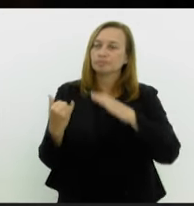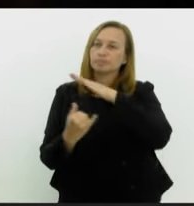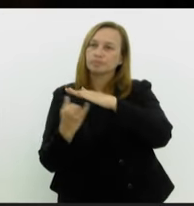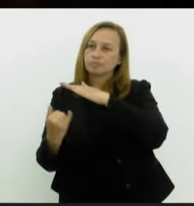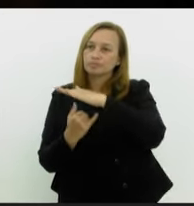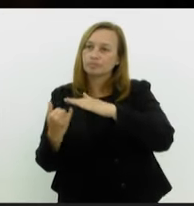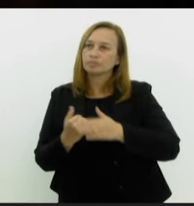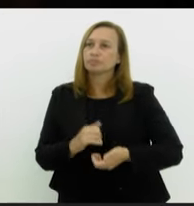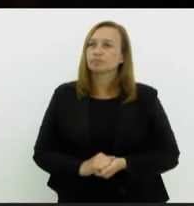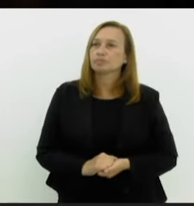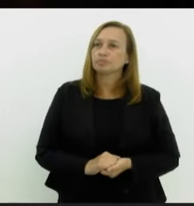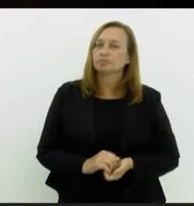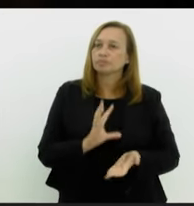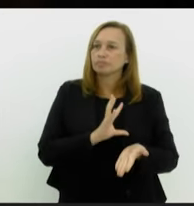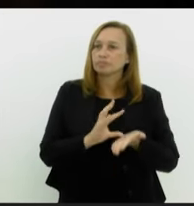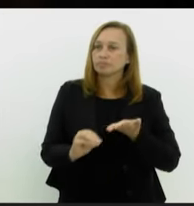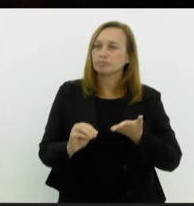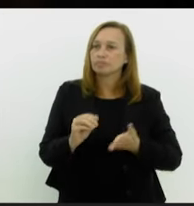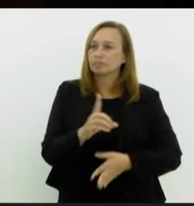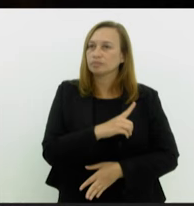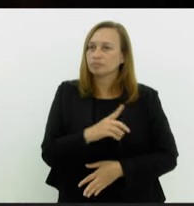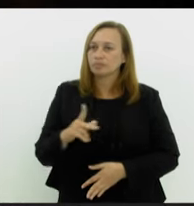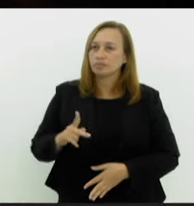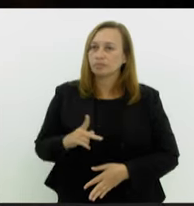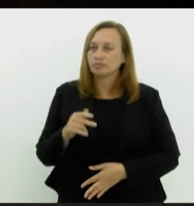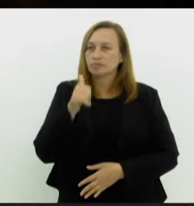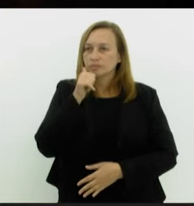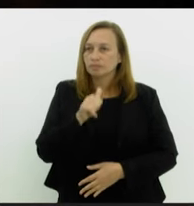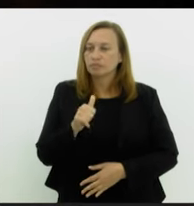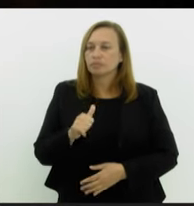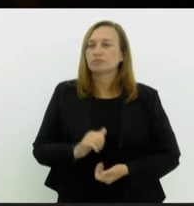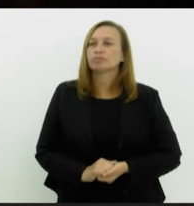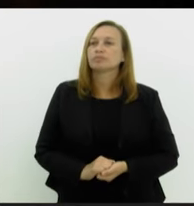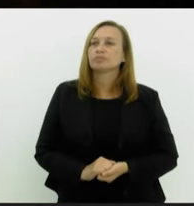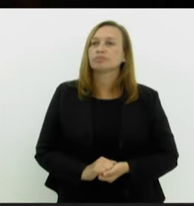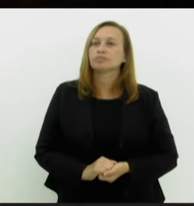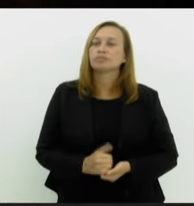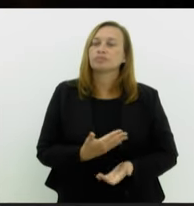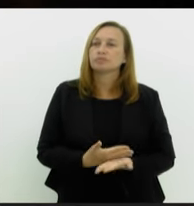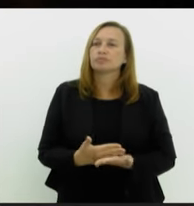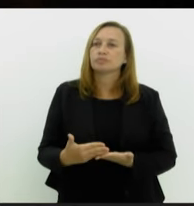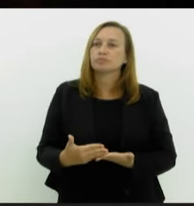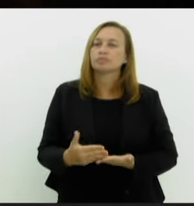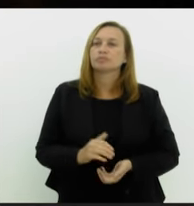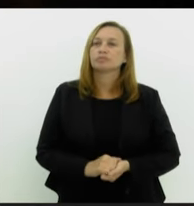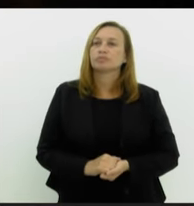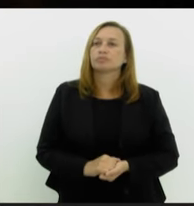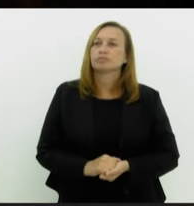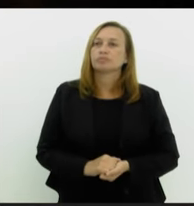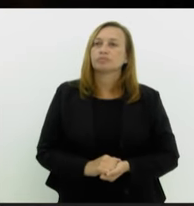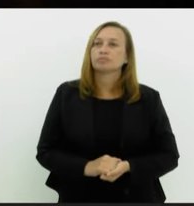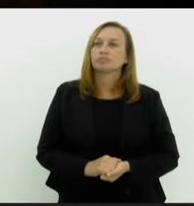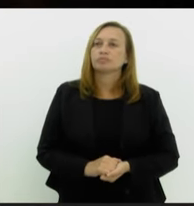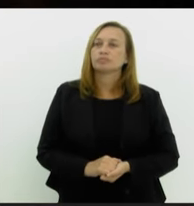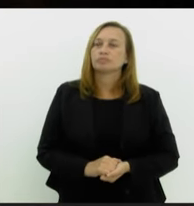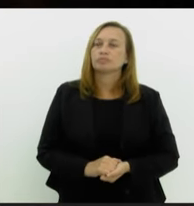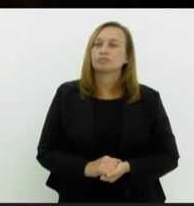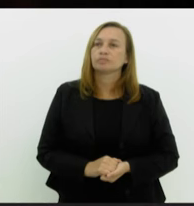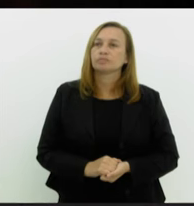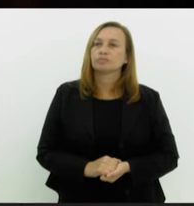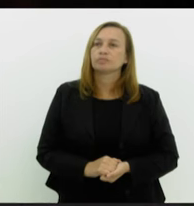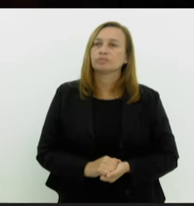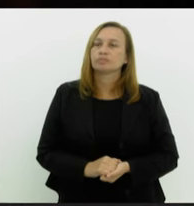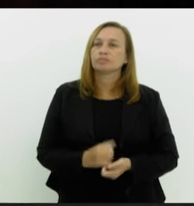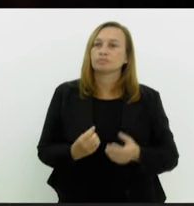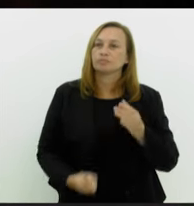institucionalização da pauta da Defesa feminina na Defensoria e isso Começou eh eh com a criação